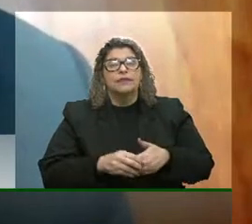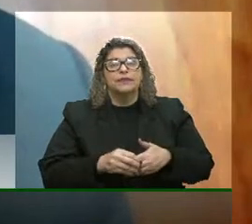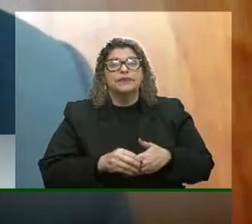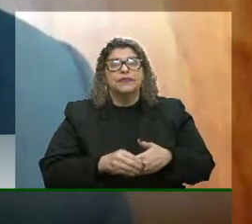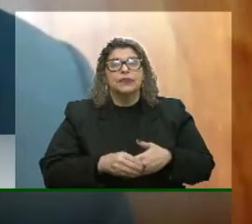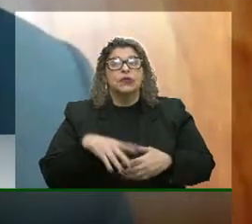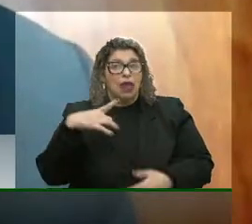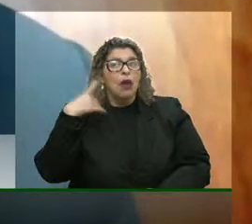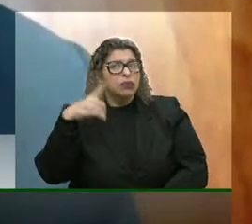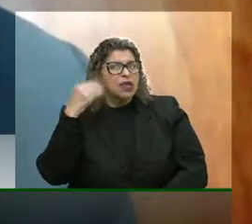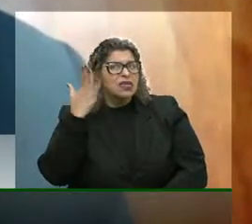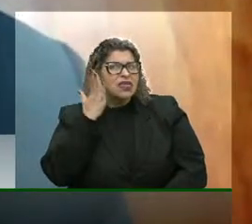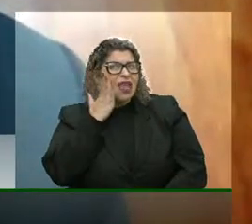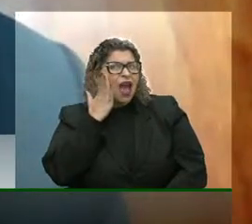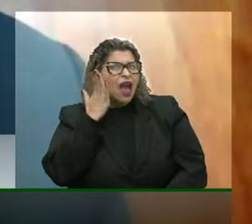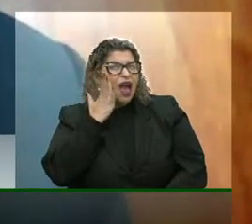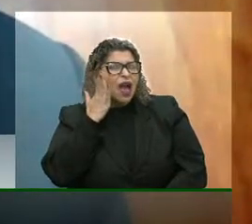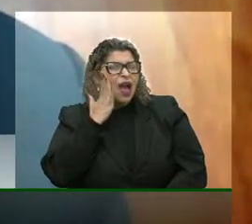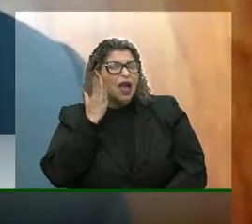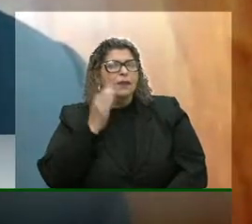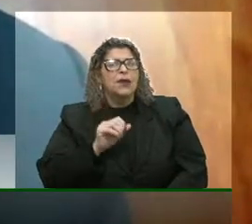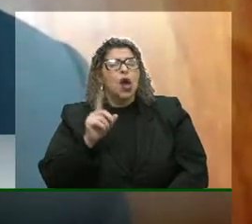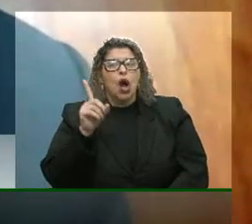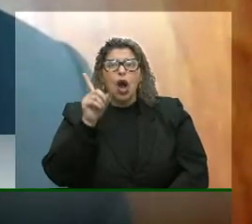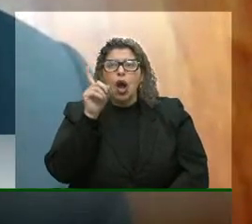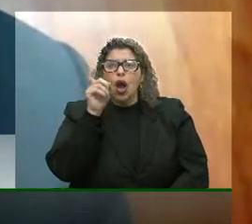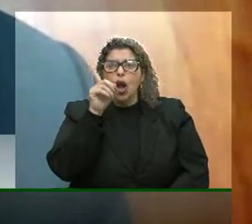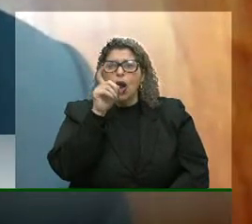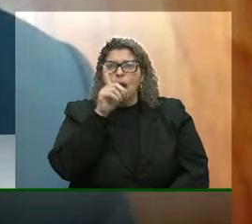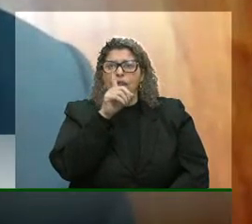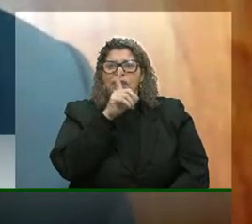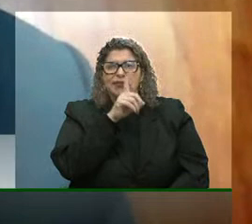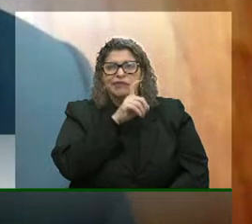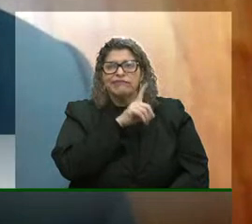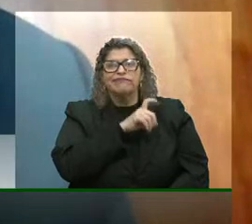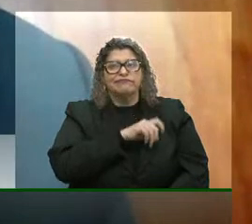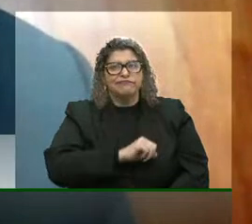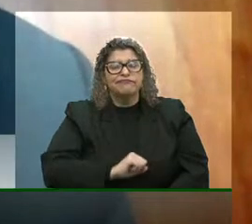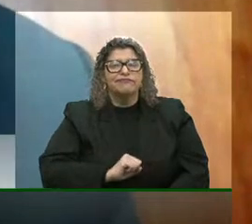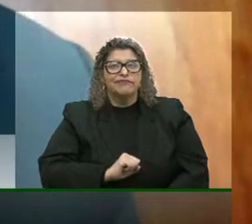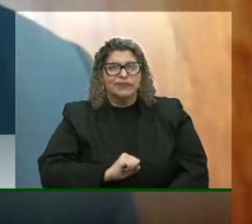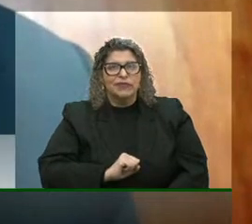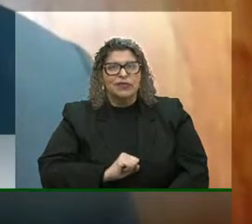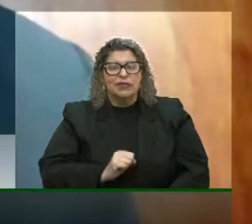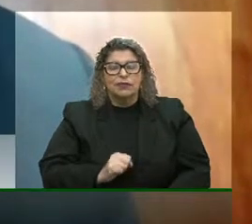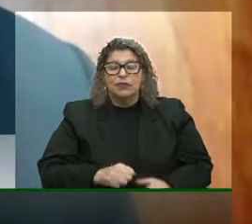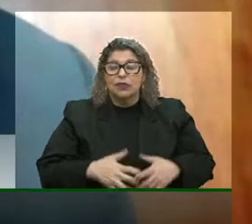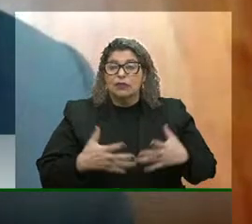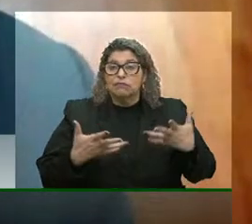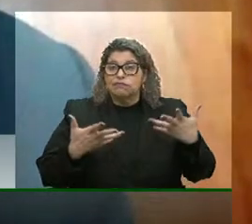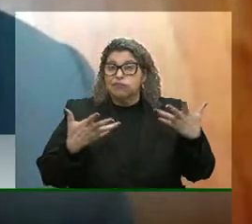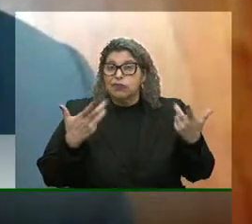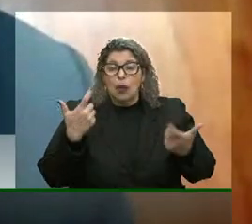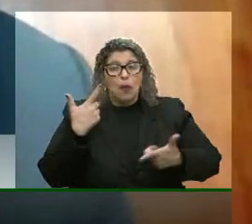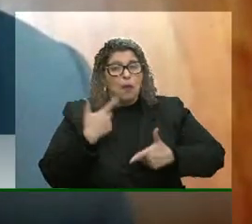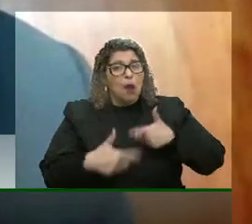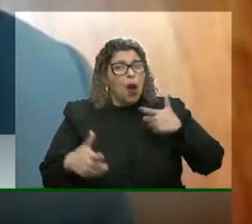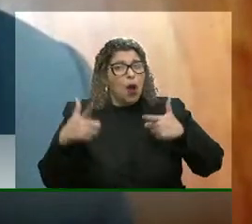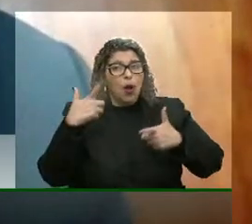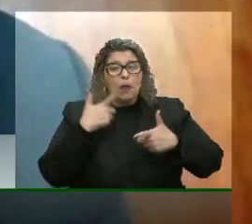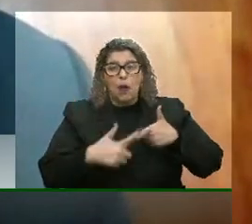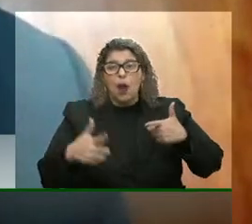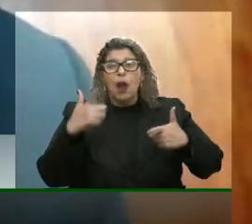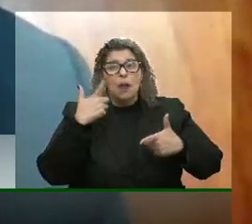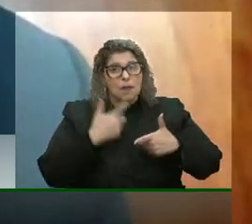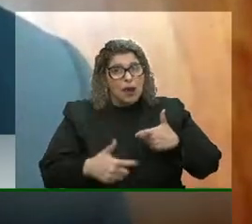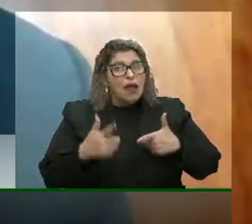nós, deputados, sabemos quanto foi difícil e acaloradas as reuniões lá da Comissão de Economia, e sei